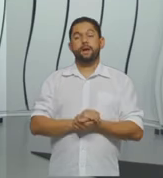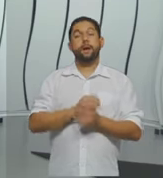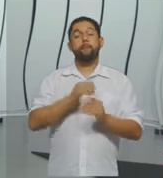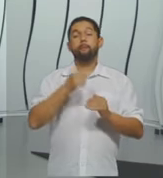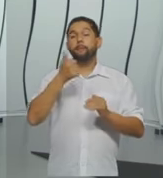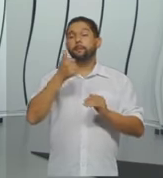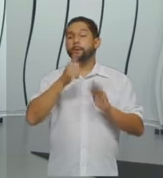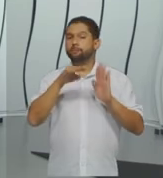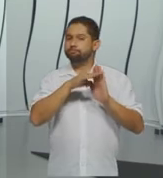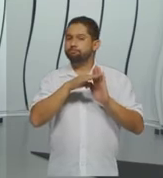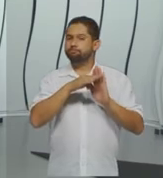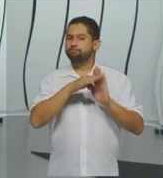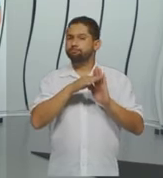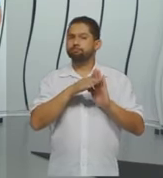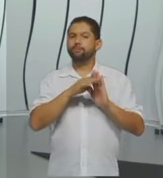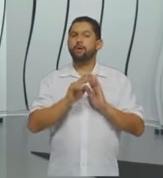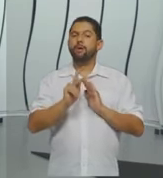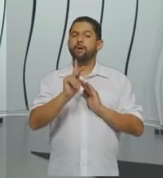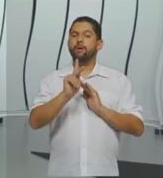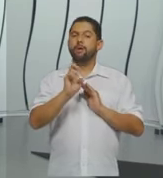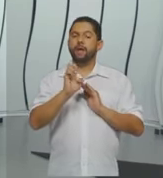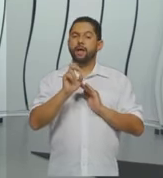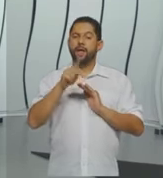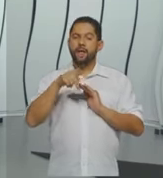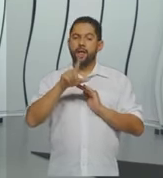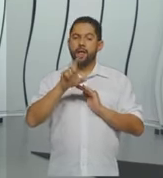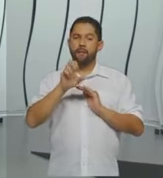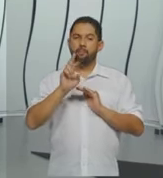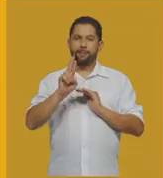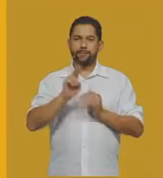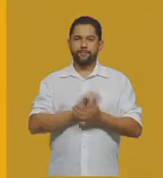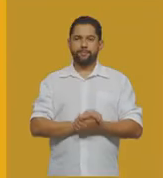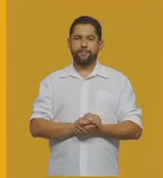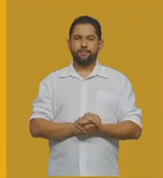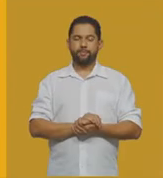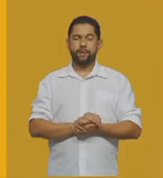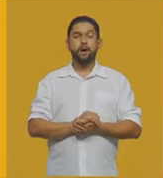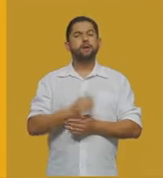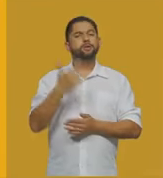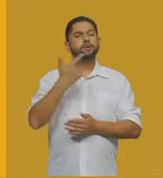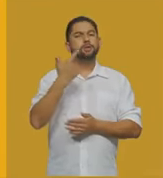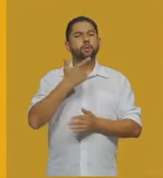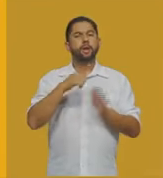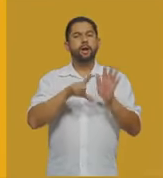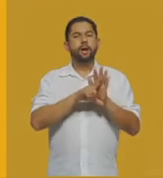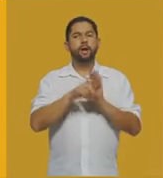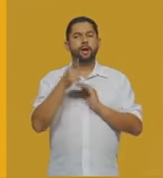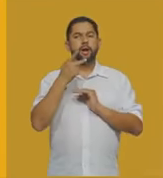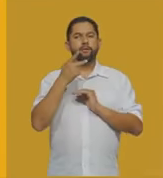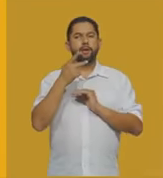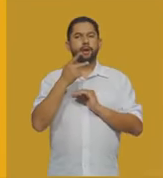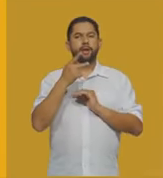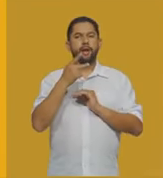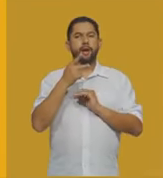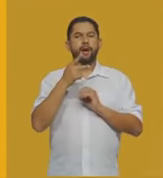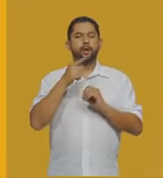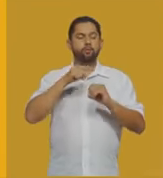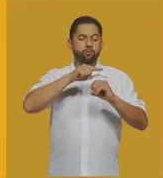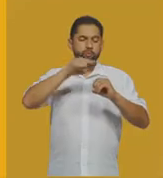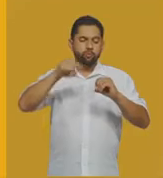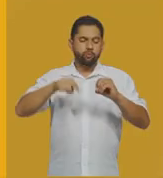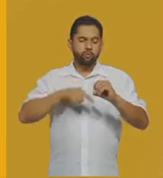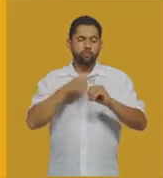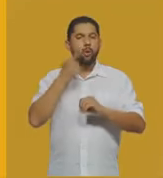isso. Já a segunda lei, ela fala sobre a órbita elíptica. Só que aí, o